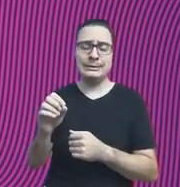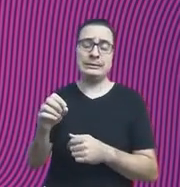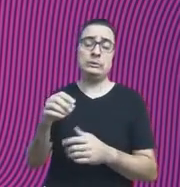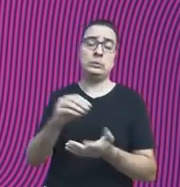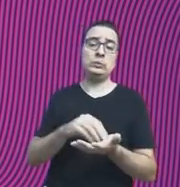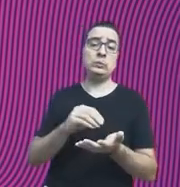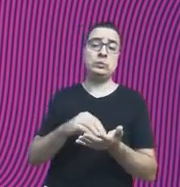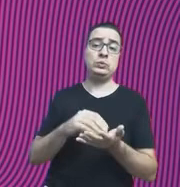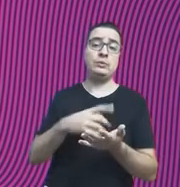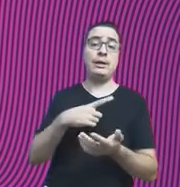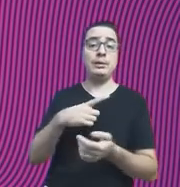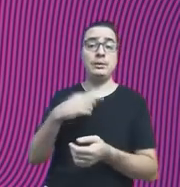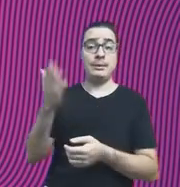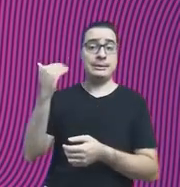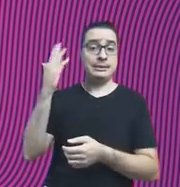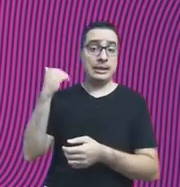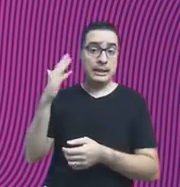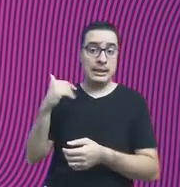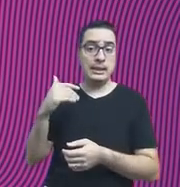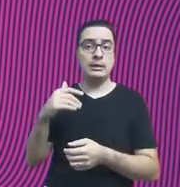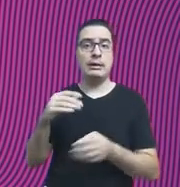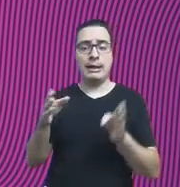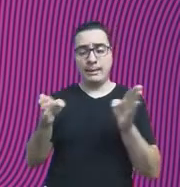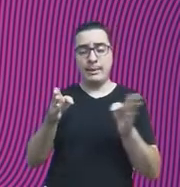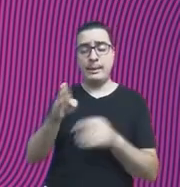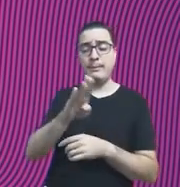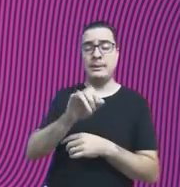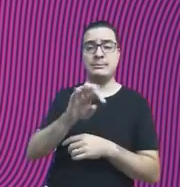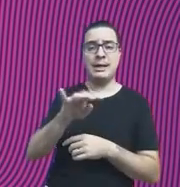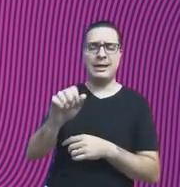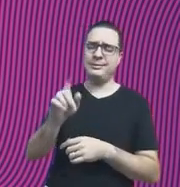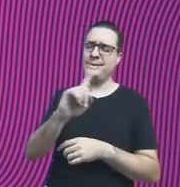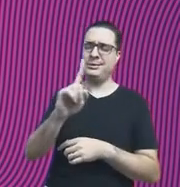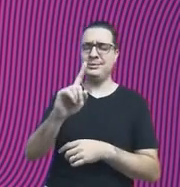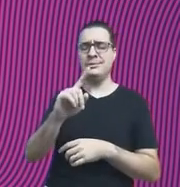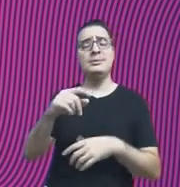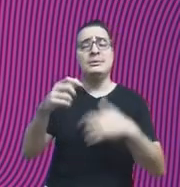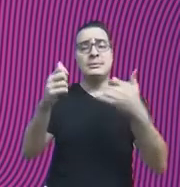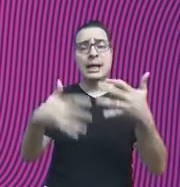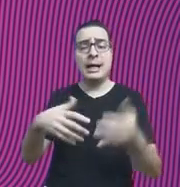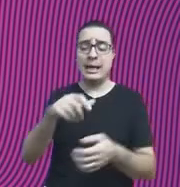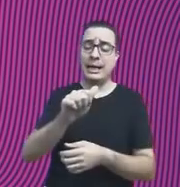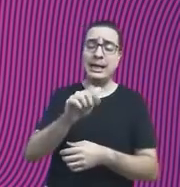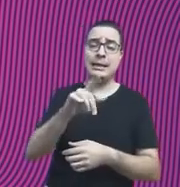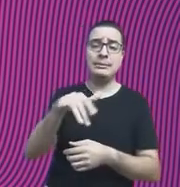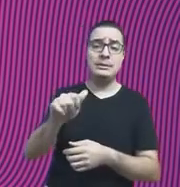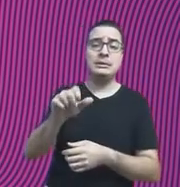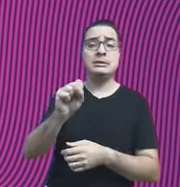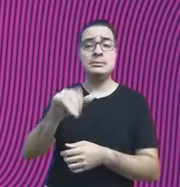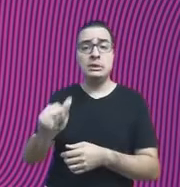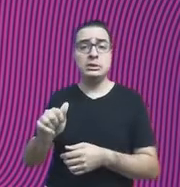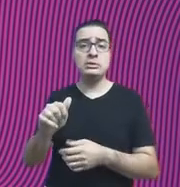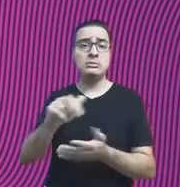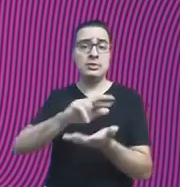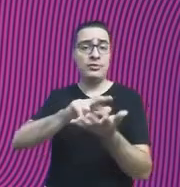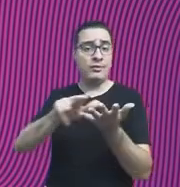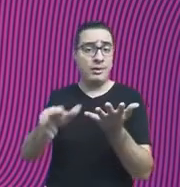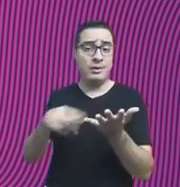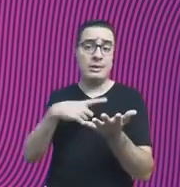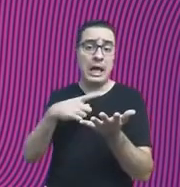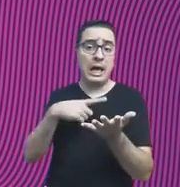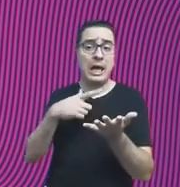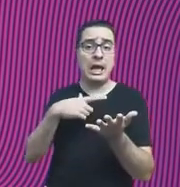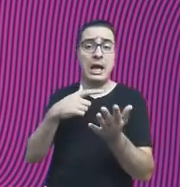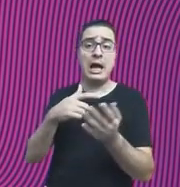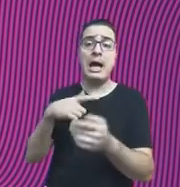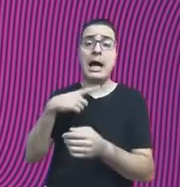Beveridge, Bismarck, esquece isso. Nós temos que discutir Adam Smith, John Locke, David Hume, isto é, a lei da oferta e da